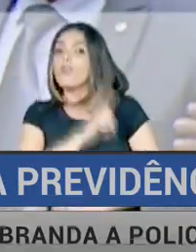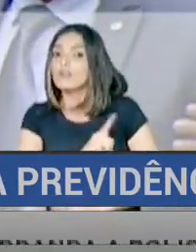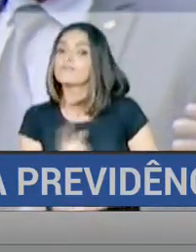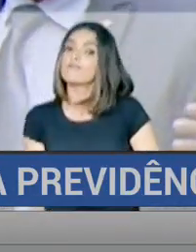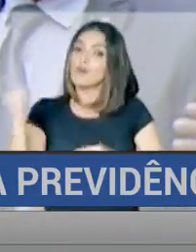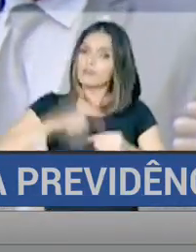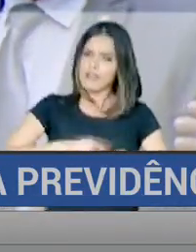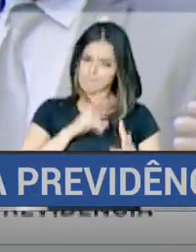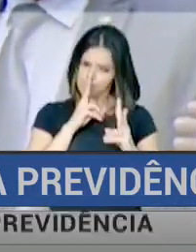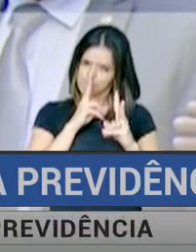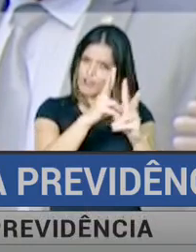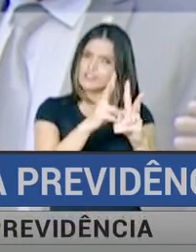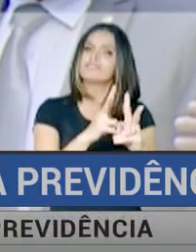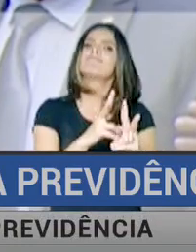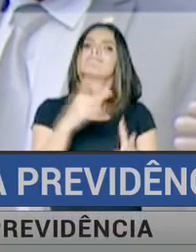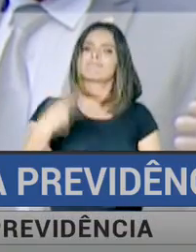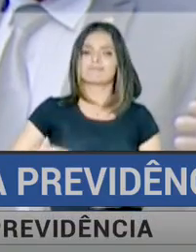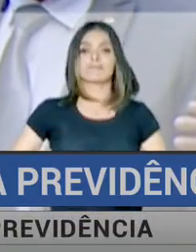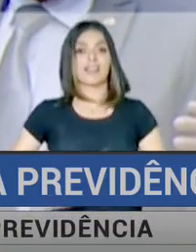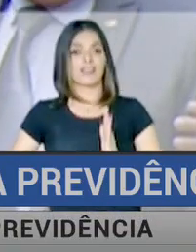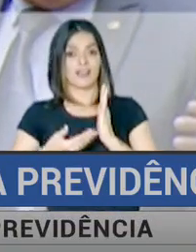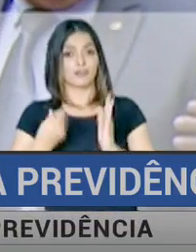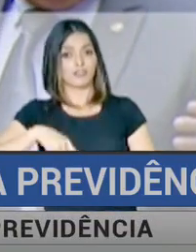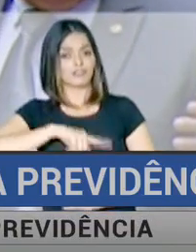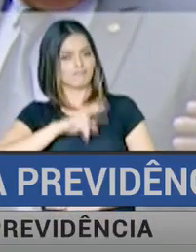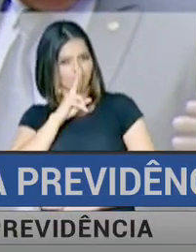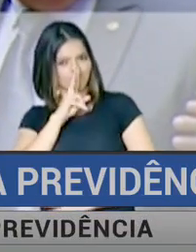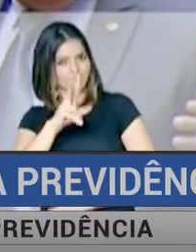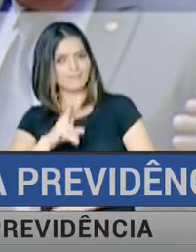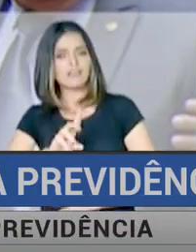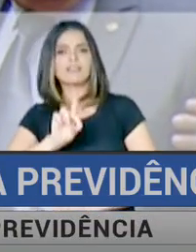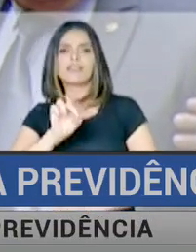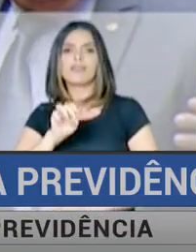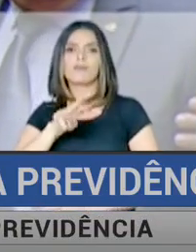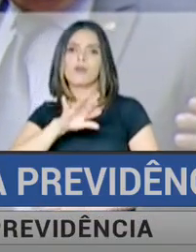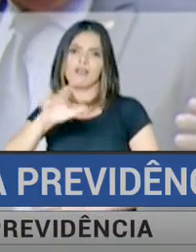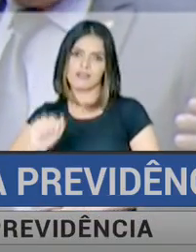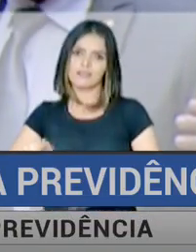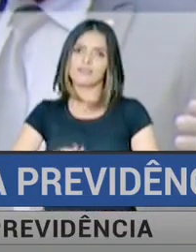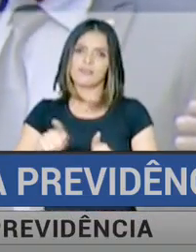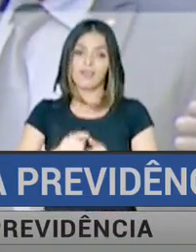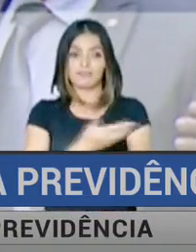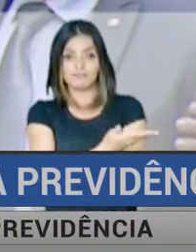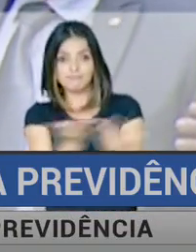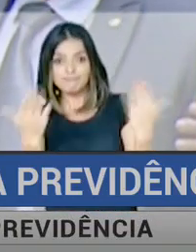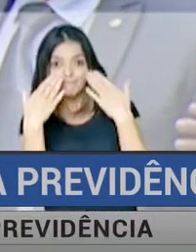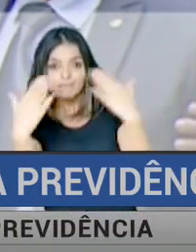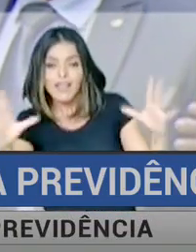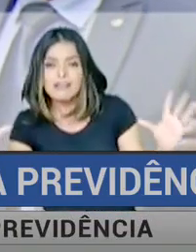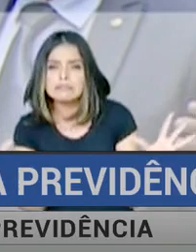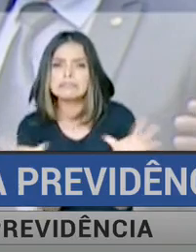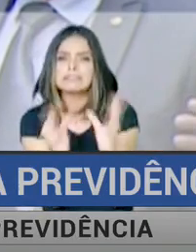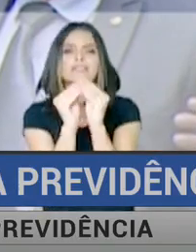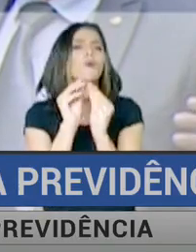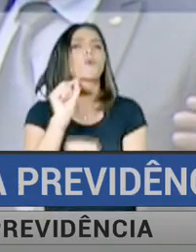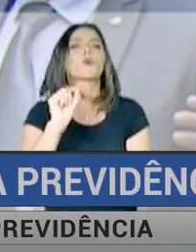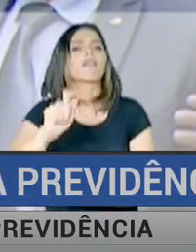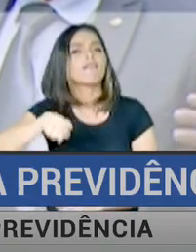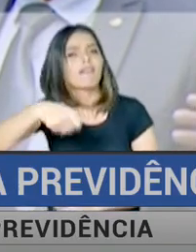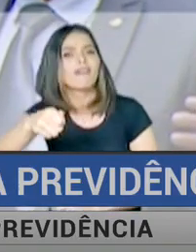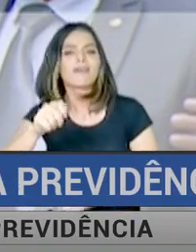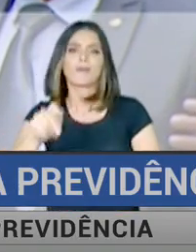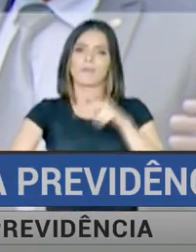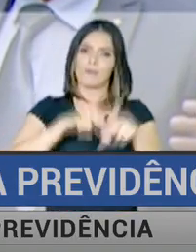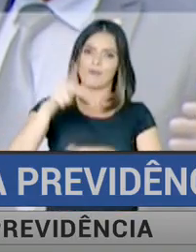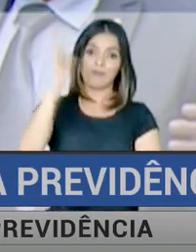da Câmara, nós estamos fortalecendo a nossa democracia. Aqui está a síntese da sociedade brasileira. Quem